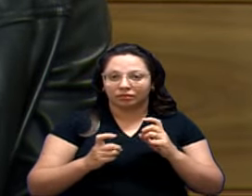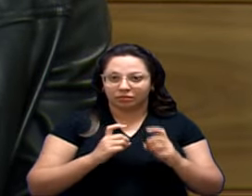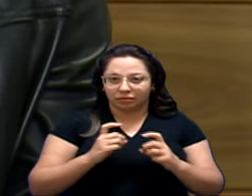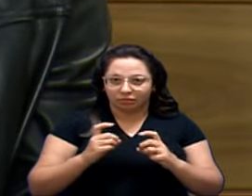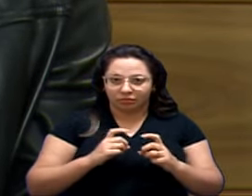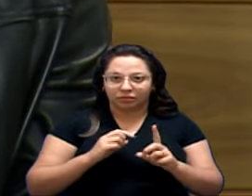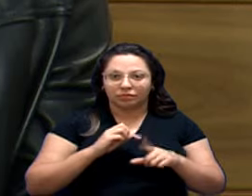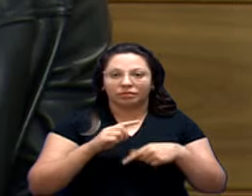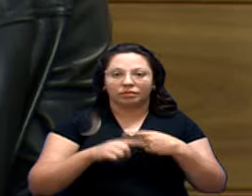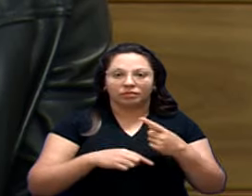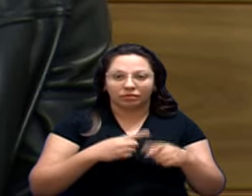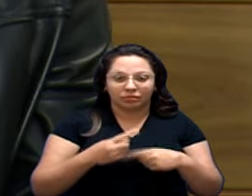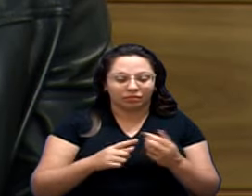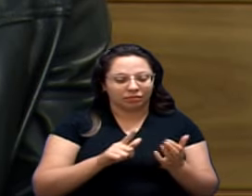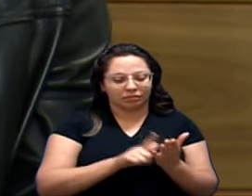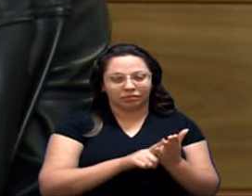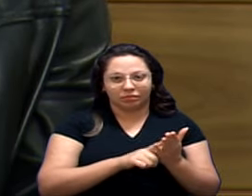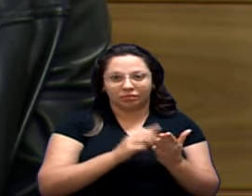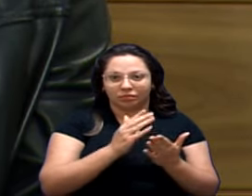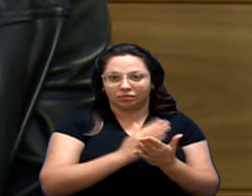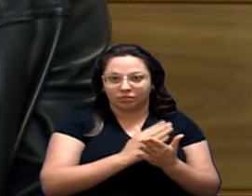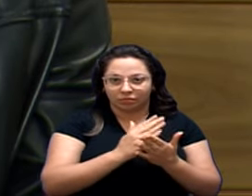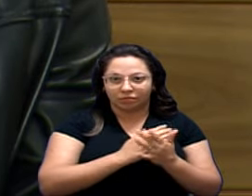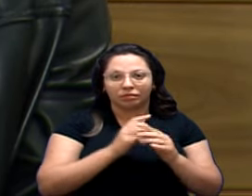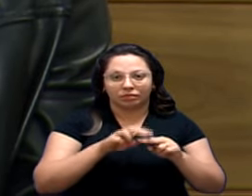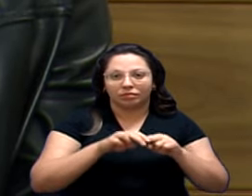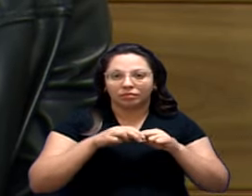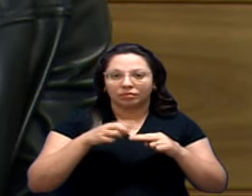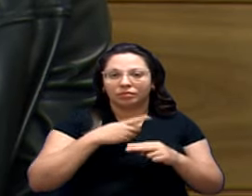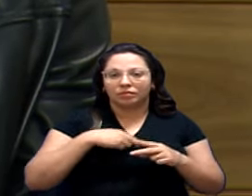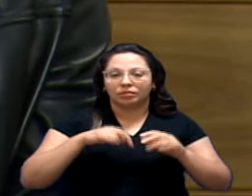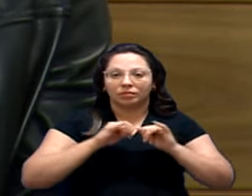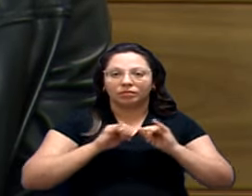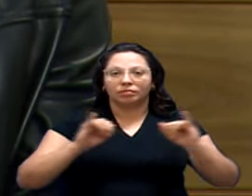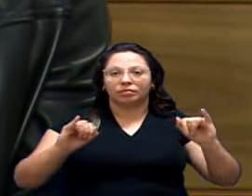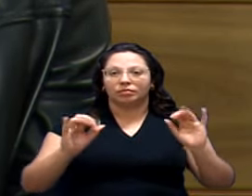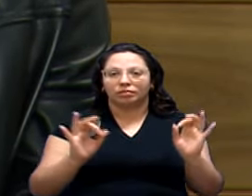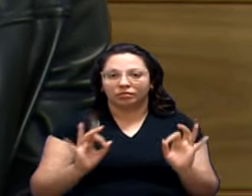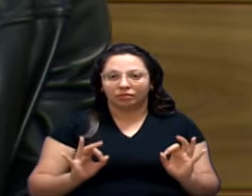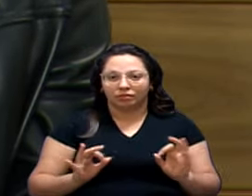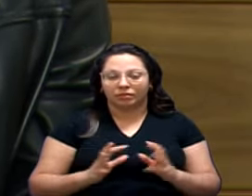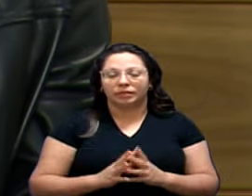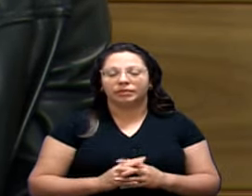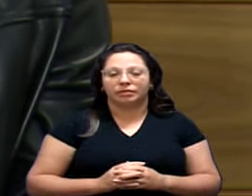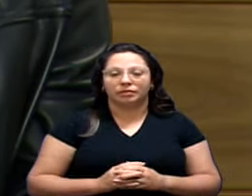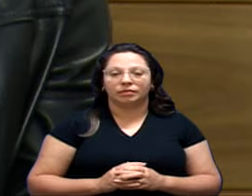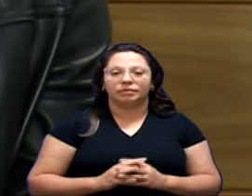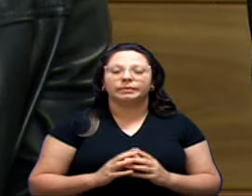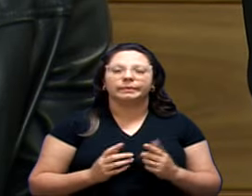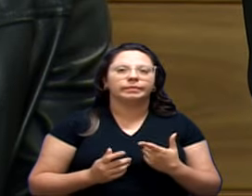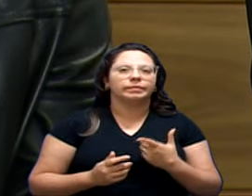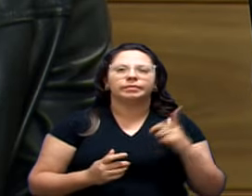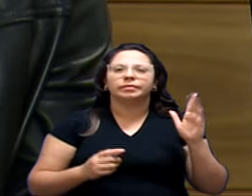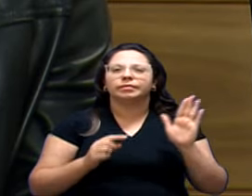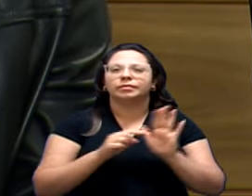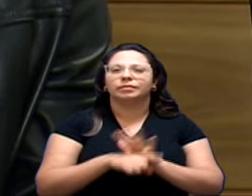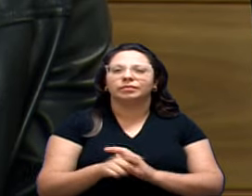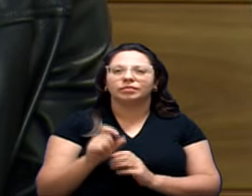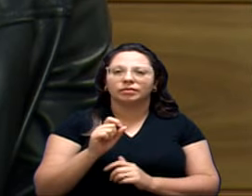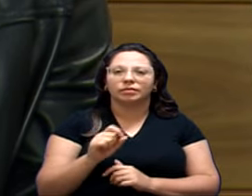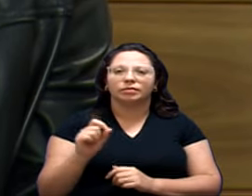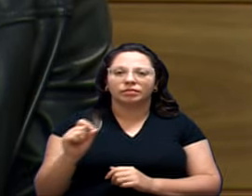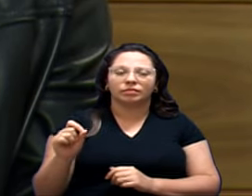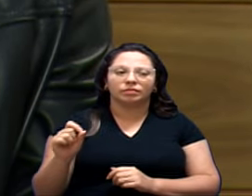elaborar a minuta então foi por isso que a gente ainda não divulgou a minuta foi mais ou menos nessa ideia sobre outra pergunta qual que foi vocês